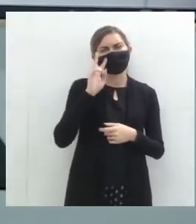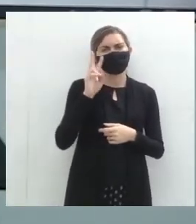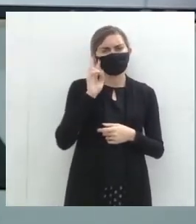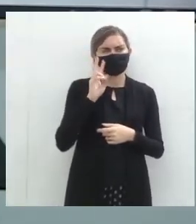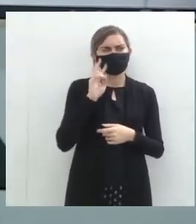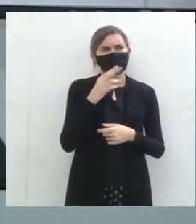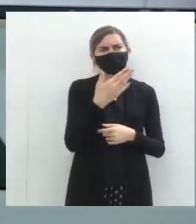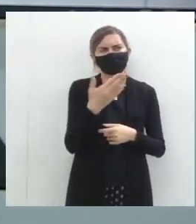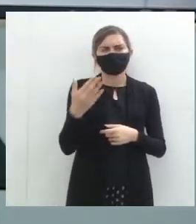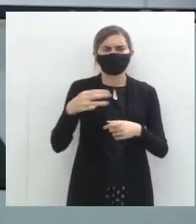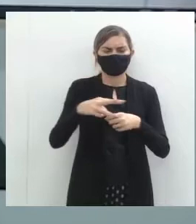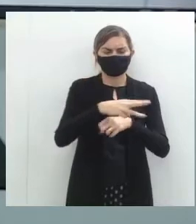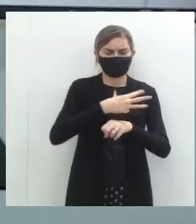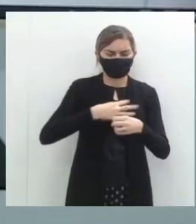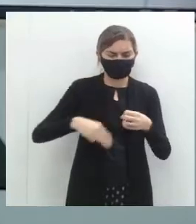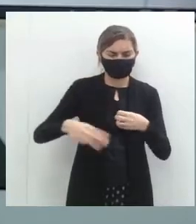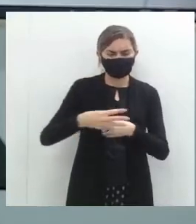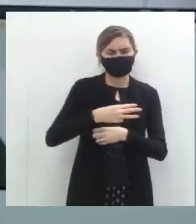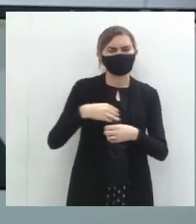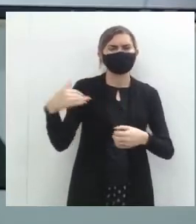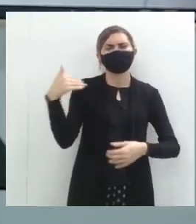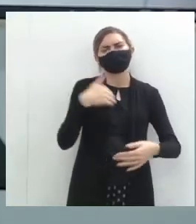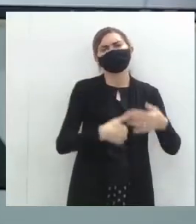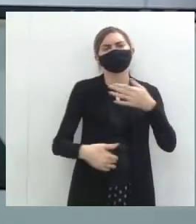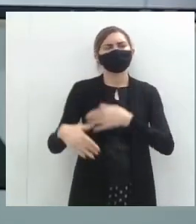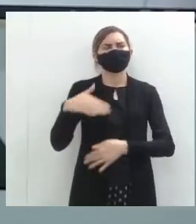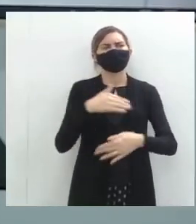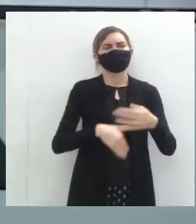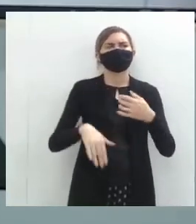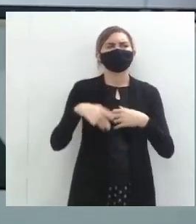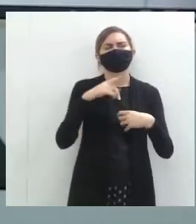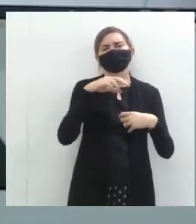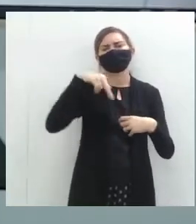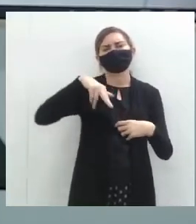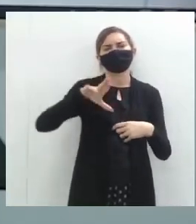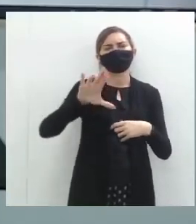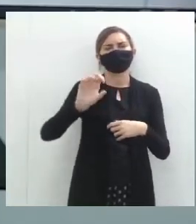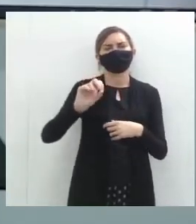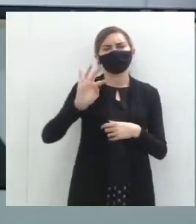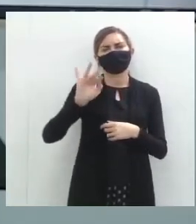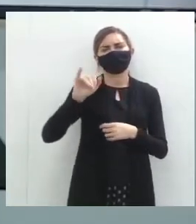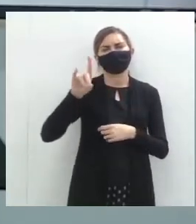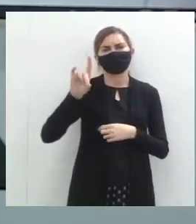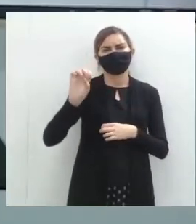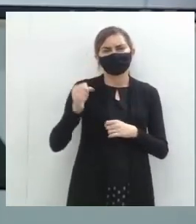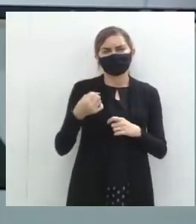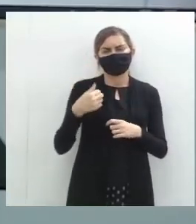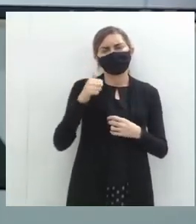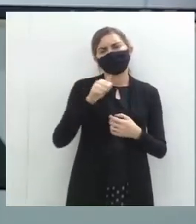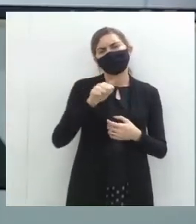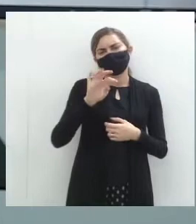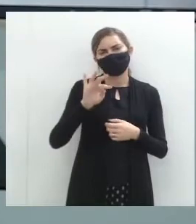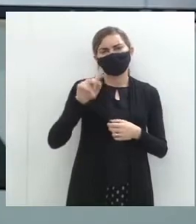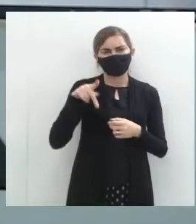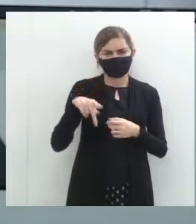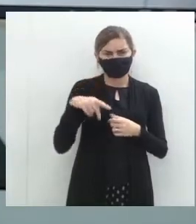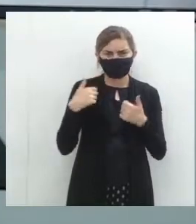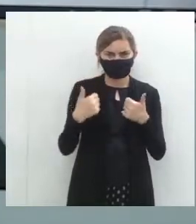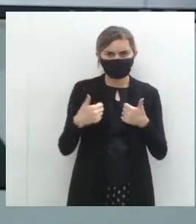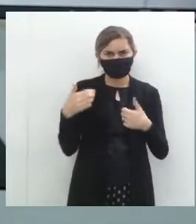da formação das membranas, participa da formação dos nucleotídeos e vai participar da formação do ATP. Beleza?